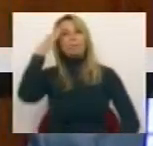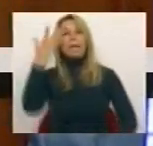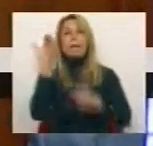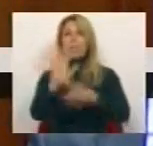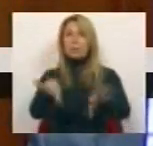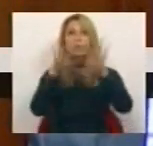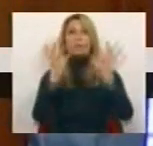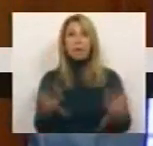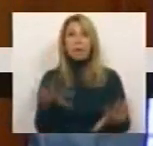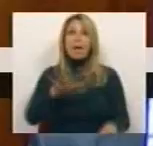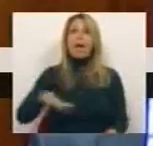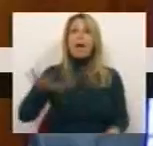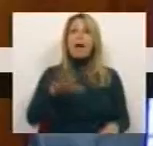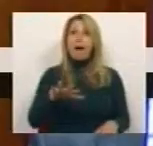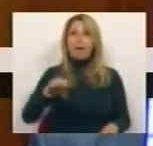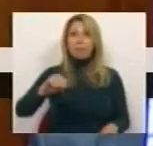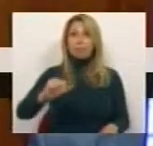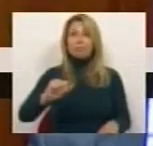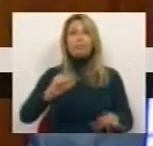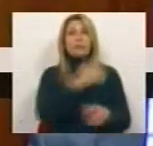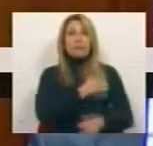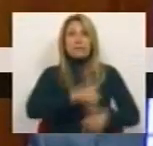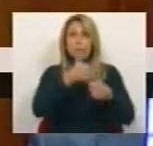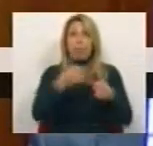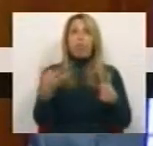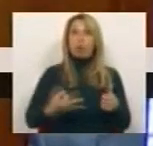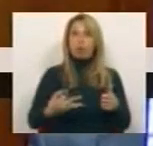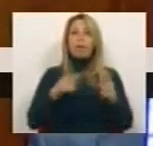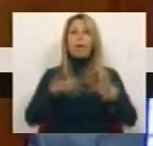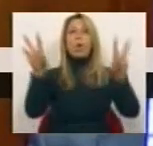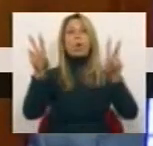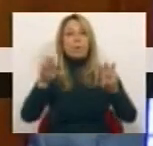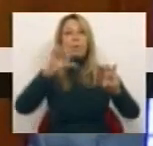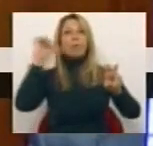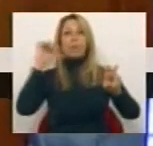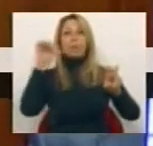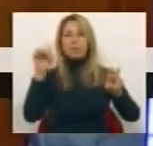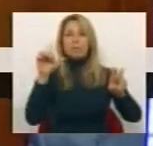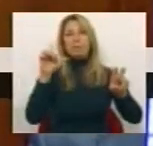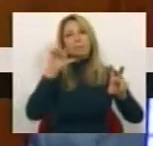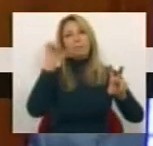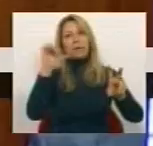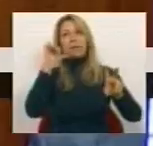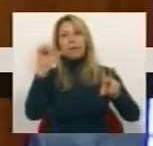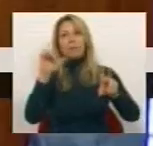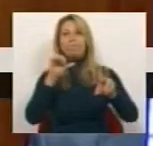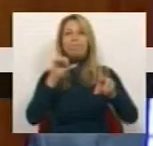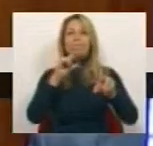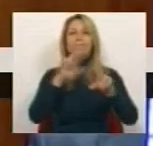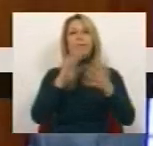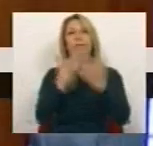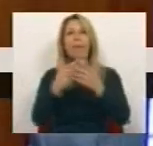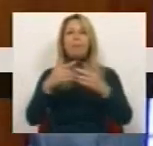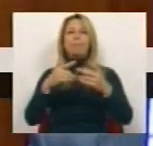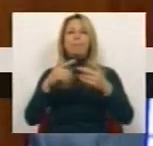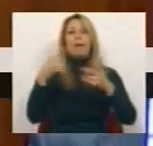por exemplo, da área metropolitana do Porto, este é um tema que ainda não mobiliza a generalidade dos autarcas